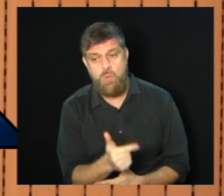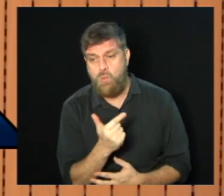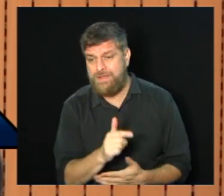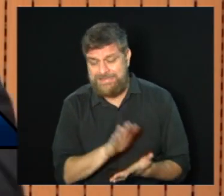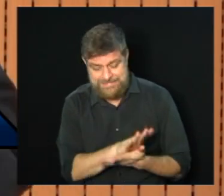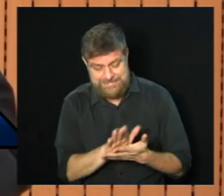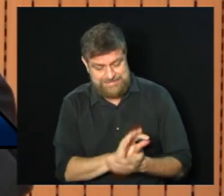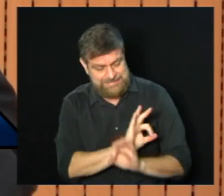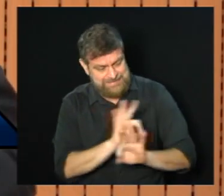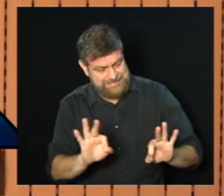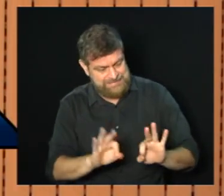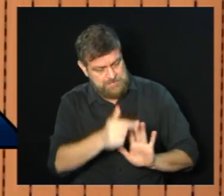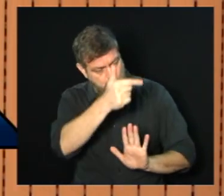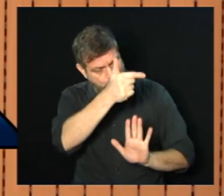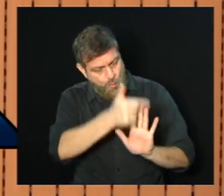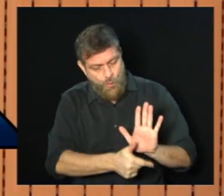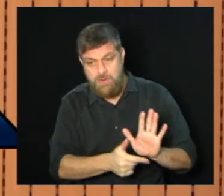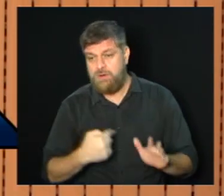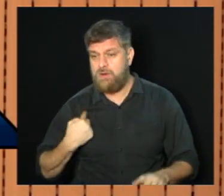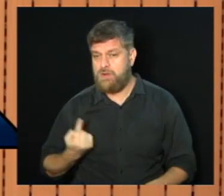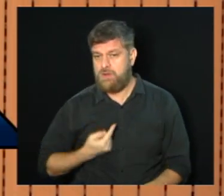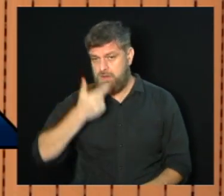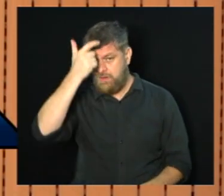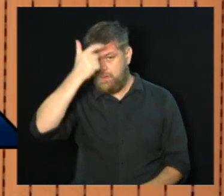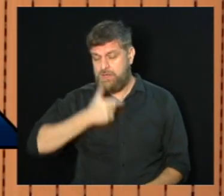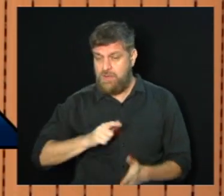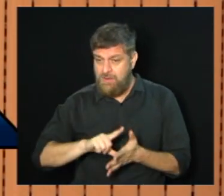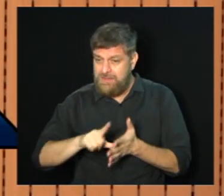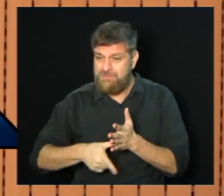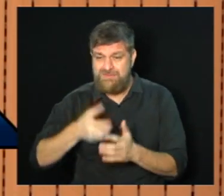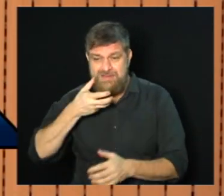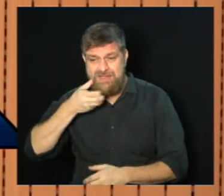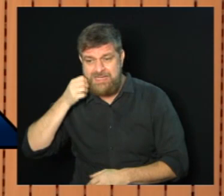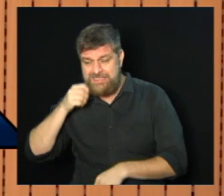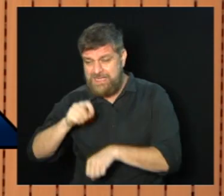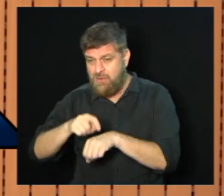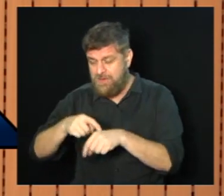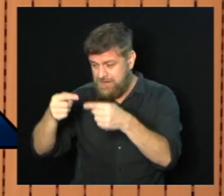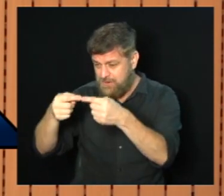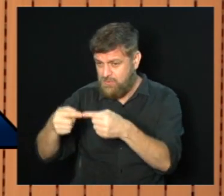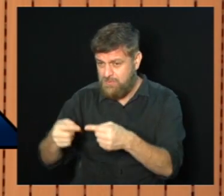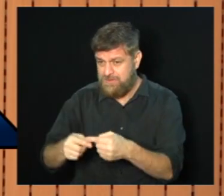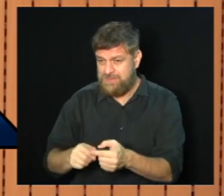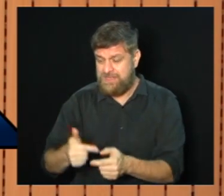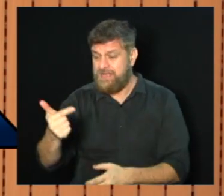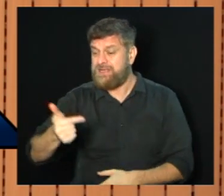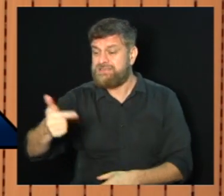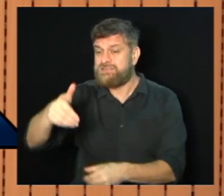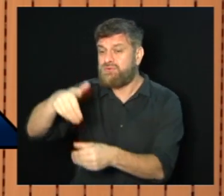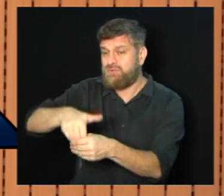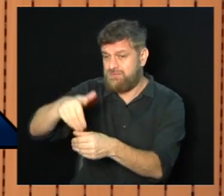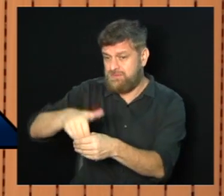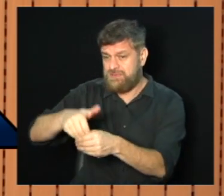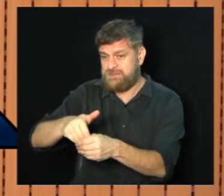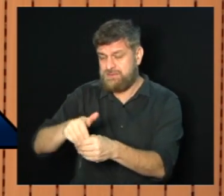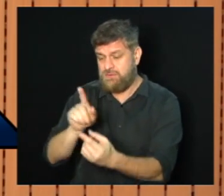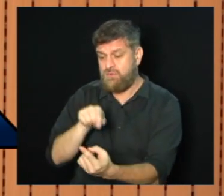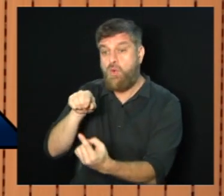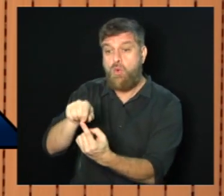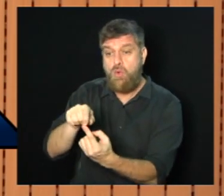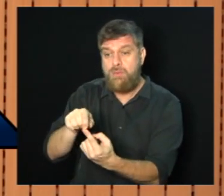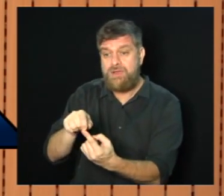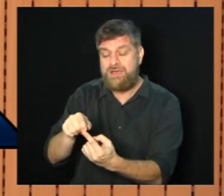contrário. E eu vou reservar o momento mais apropriado, que é a segunda discussão, para falar